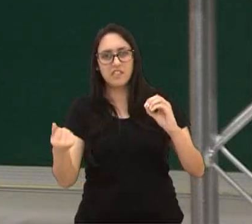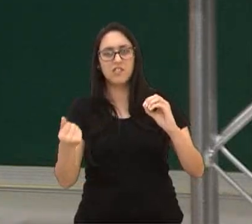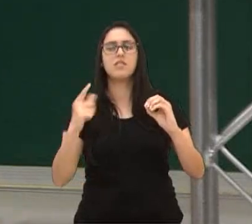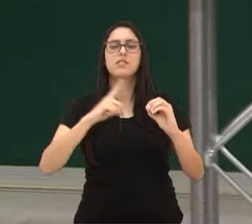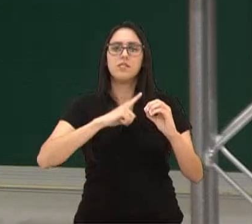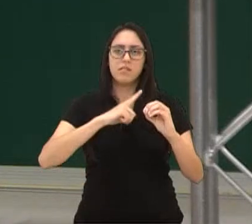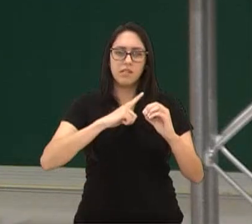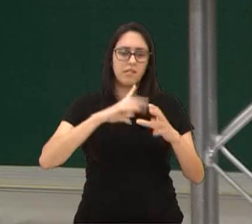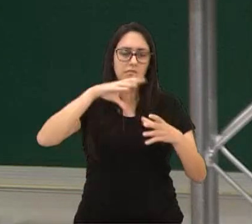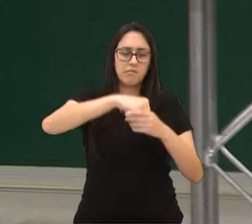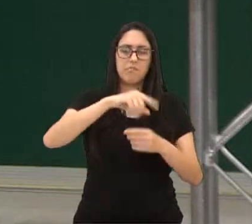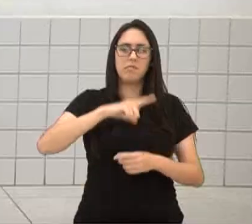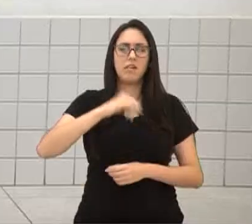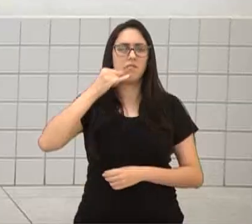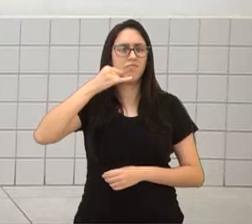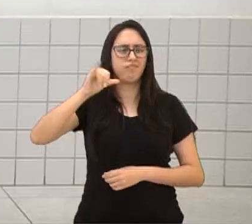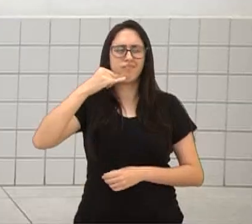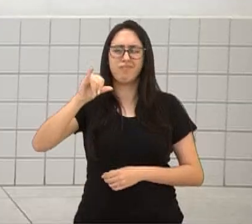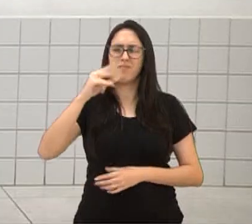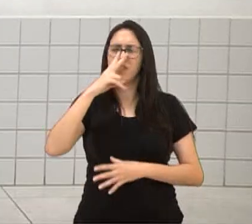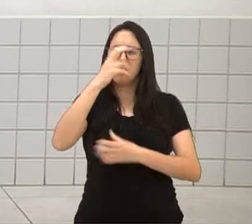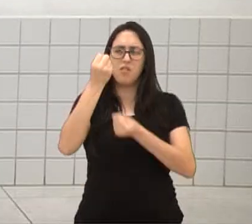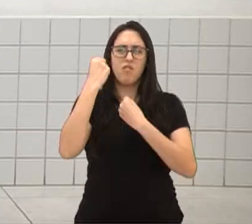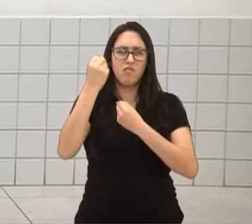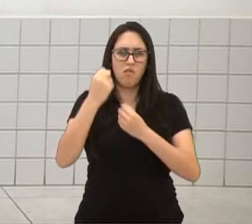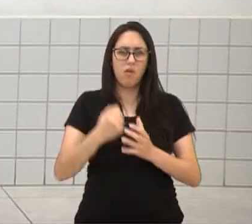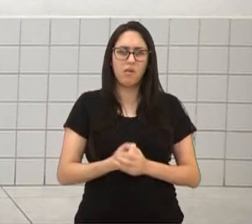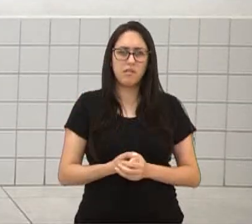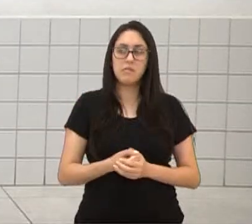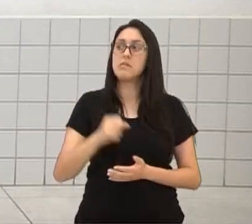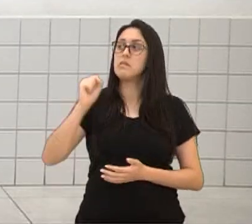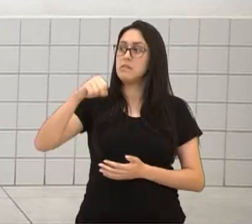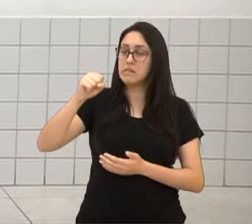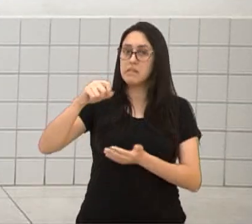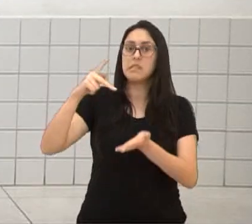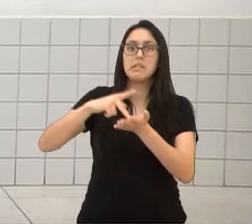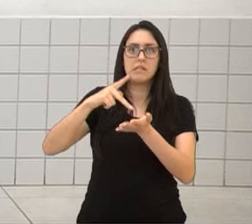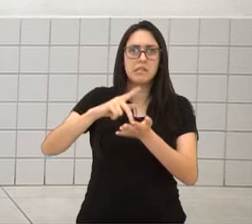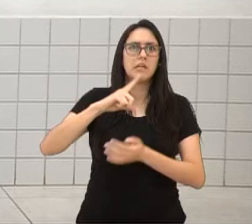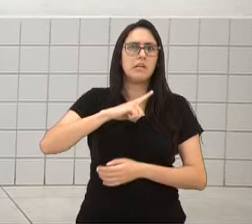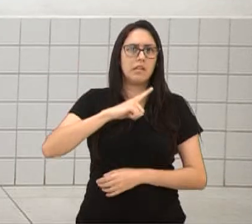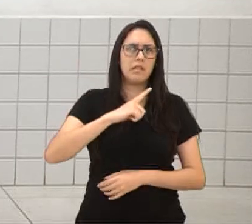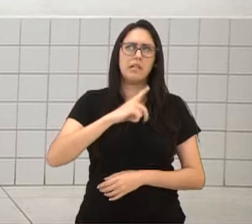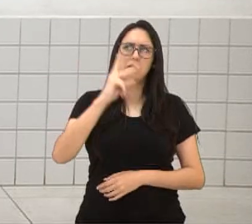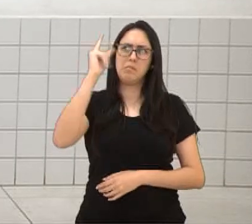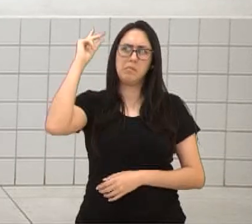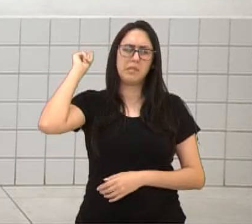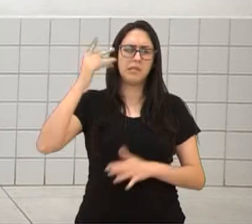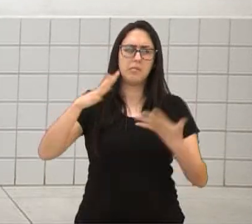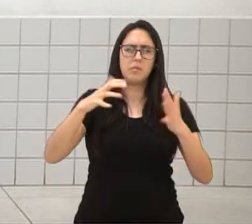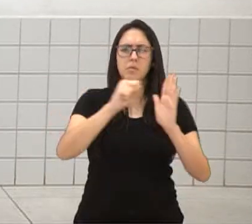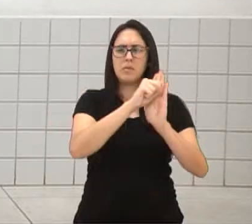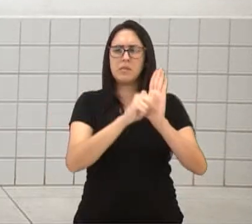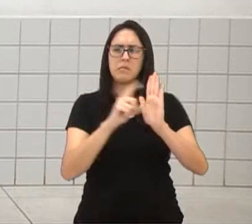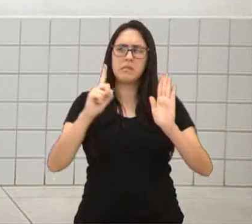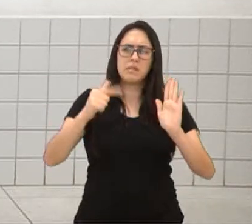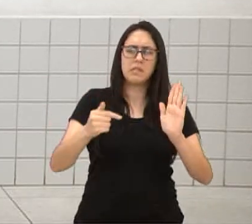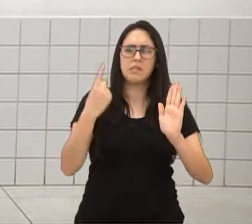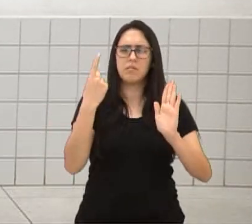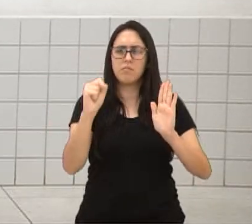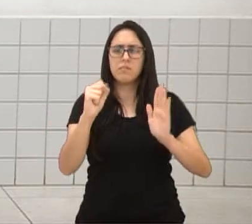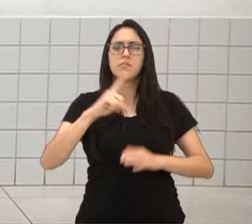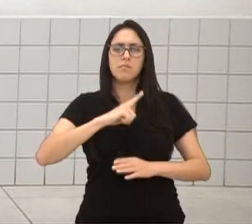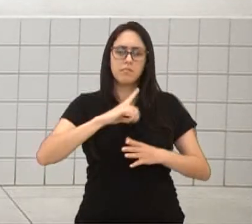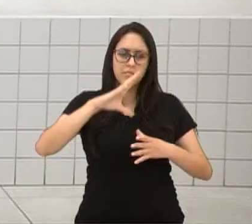à eletronegatividade do oxigênio. Porque a primeira vez que observaram essas reações lá no século XVII, século XVIII, eles observaram isso através da presença